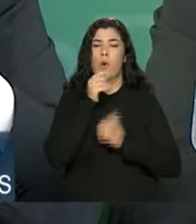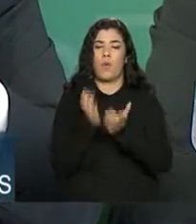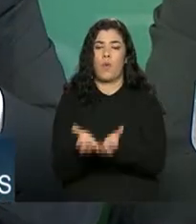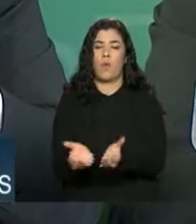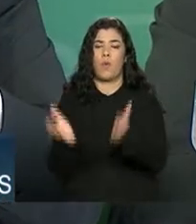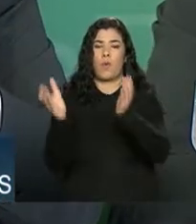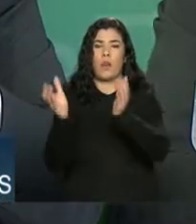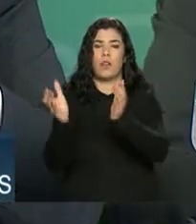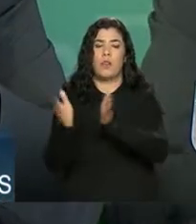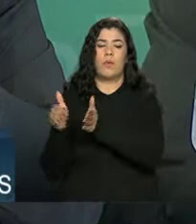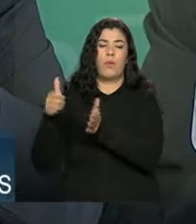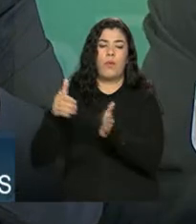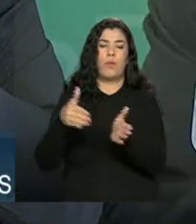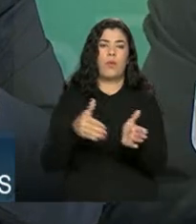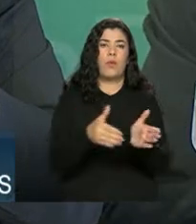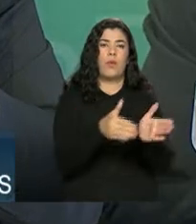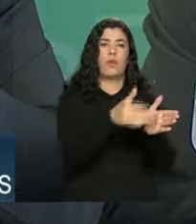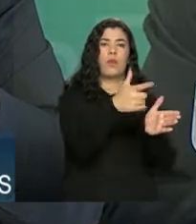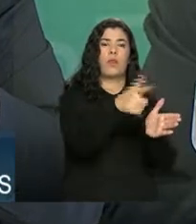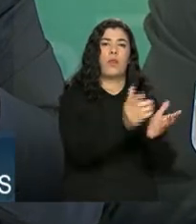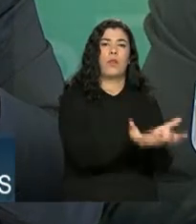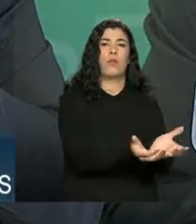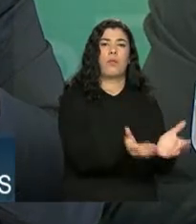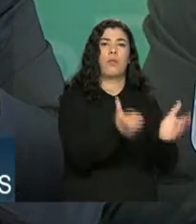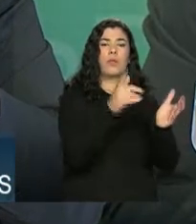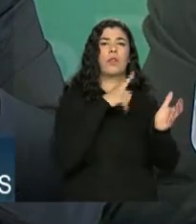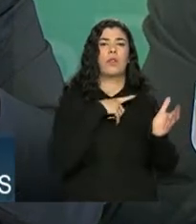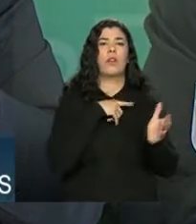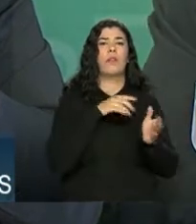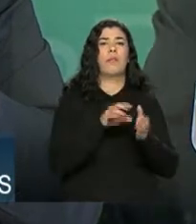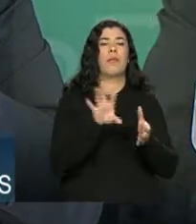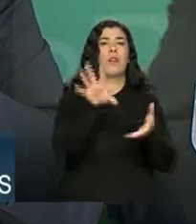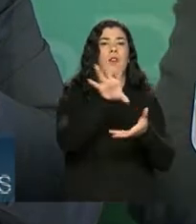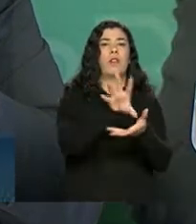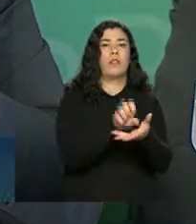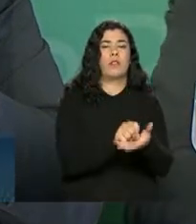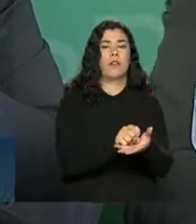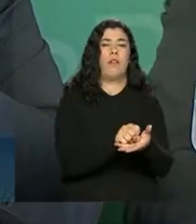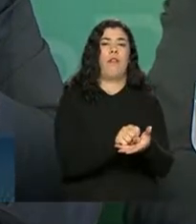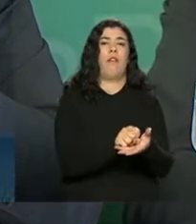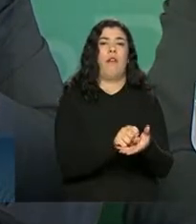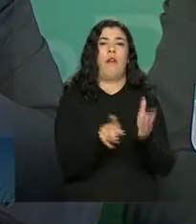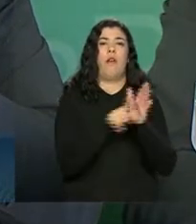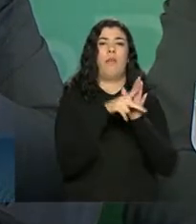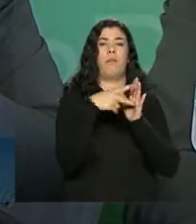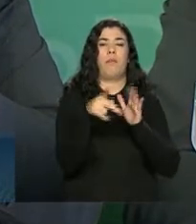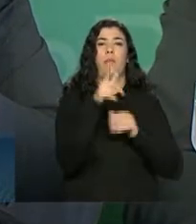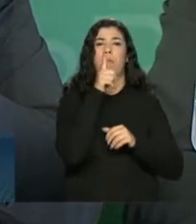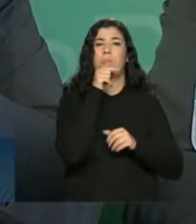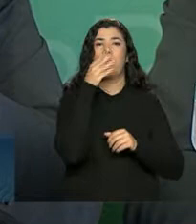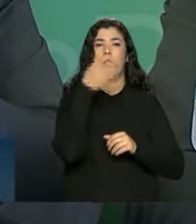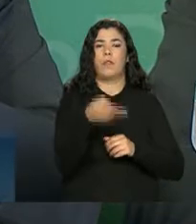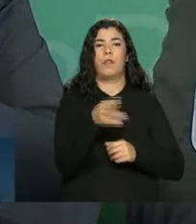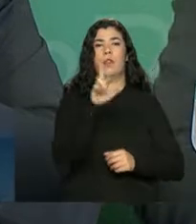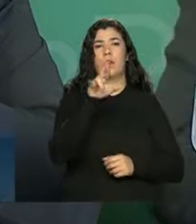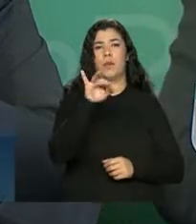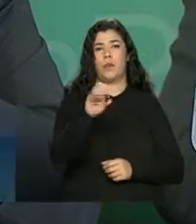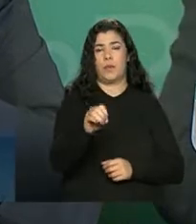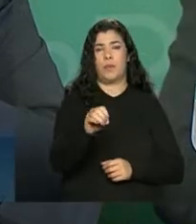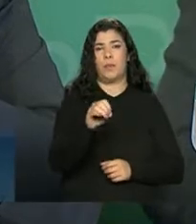para bacia do Guandu Aonde fica a captação do Rio de Janeiro Então essa captação que